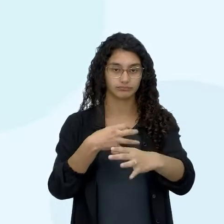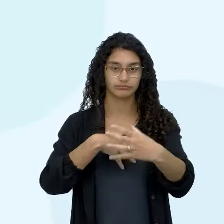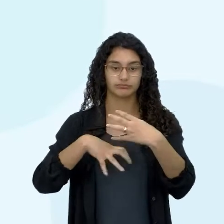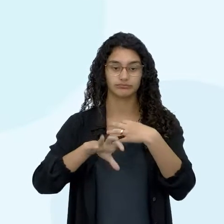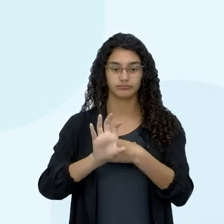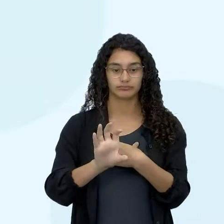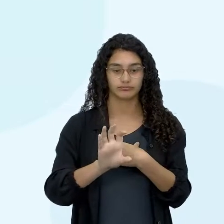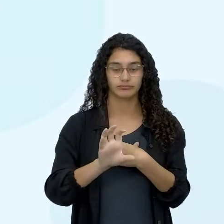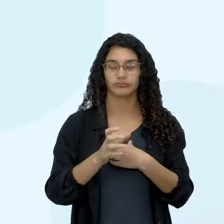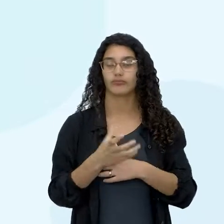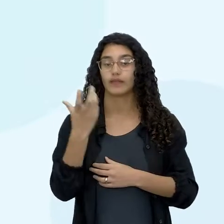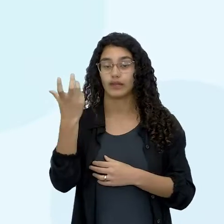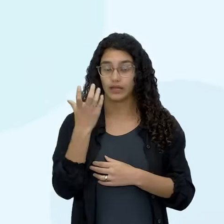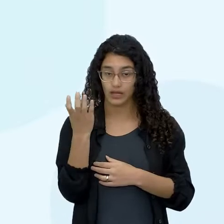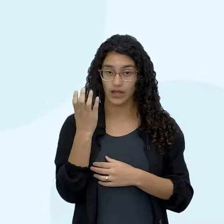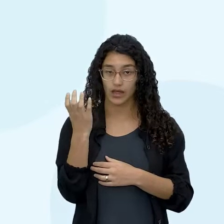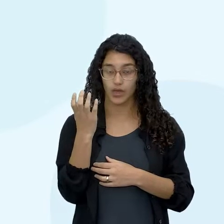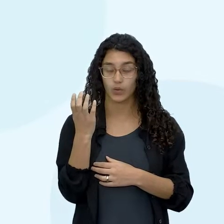solidariedade. Eu quero frisar